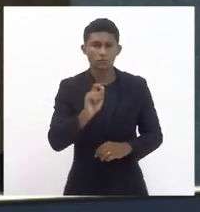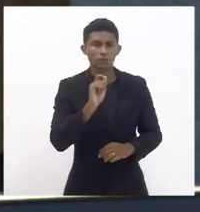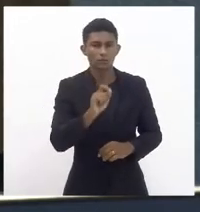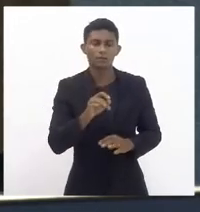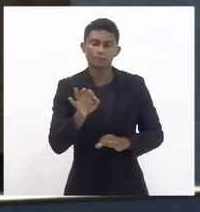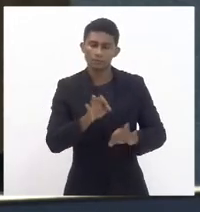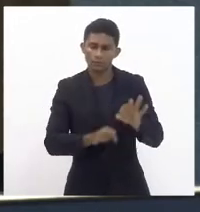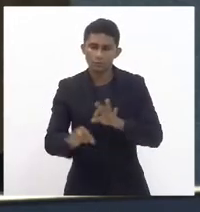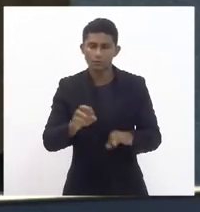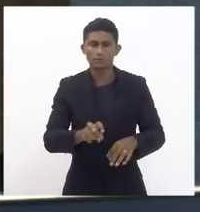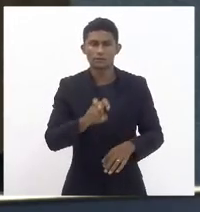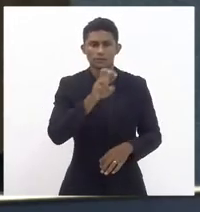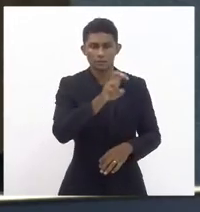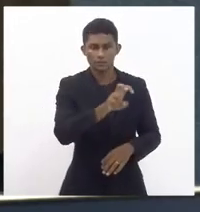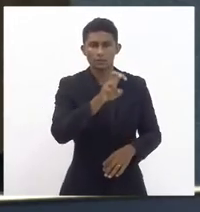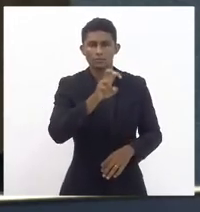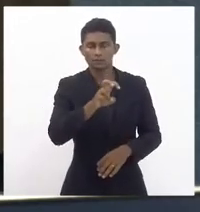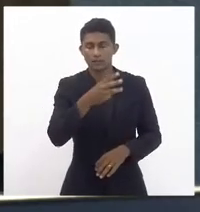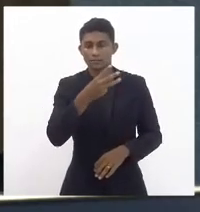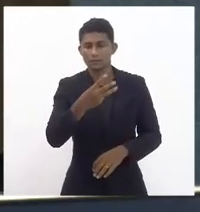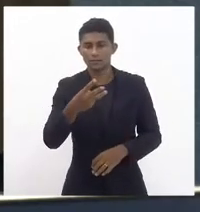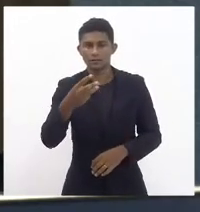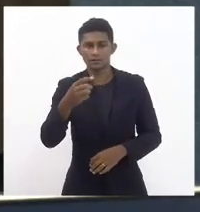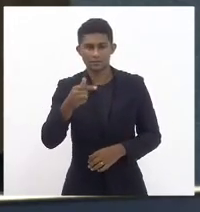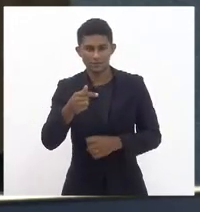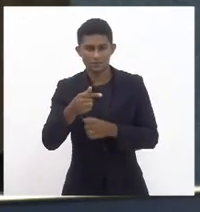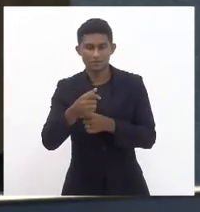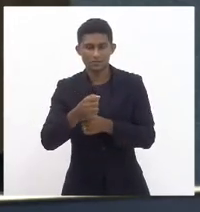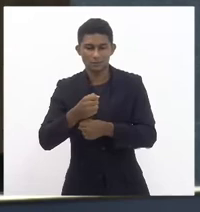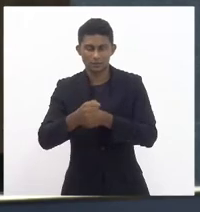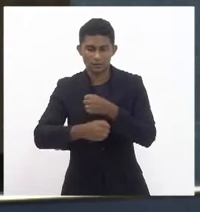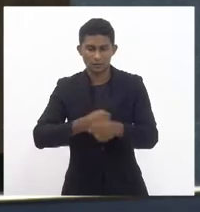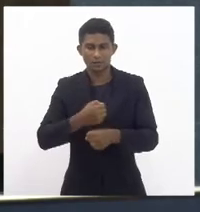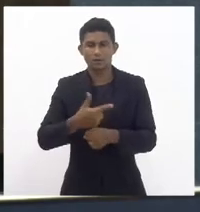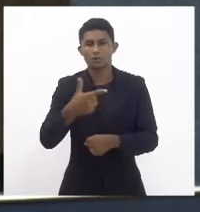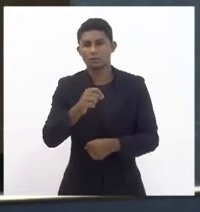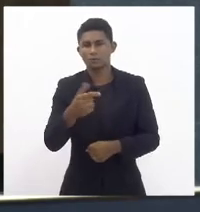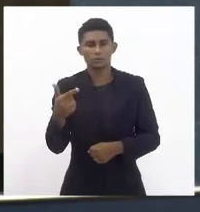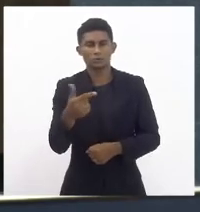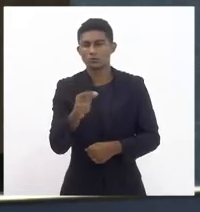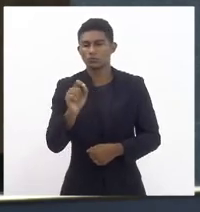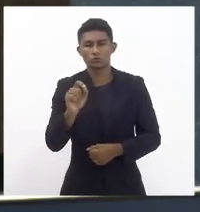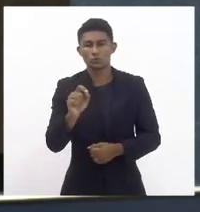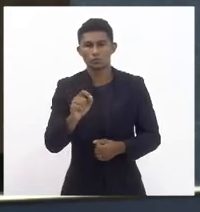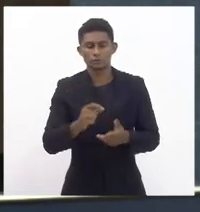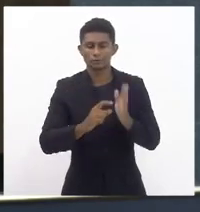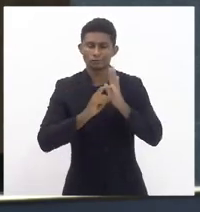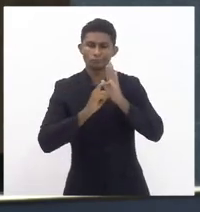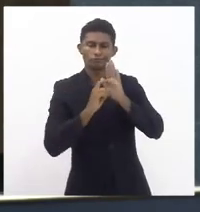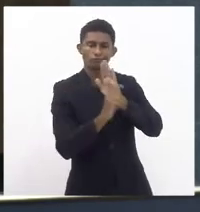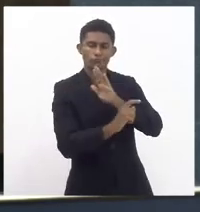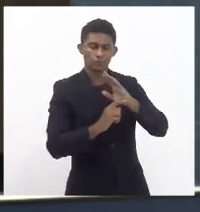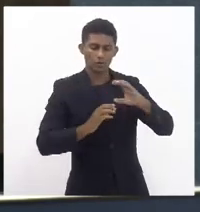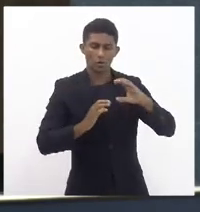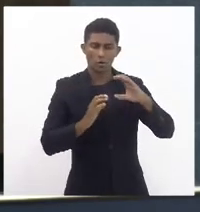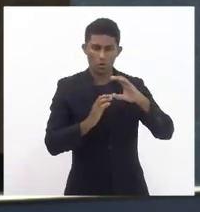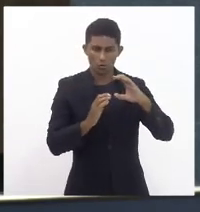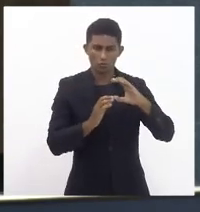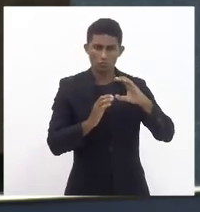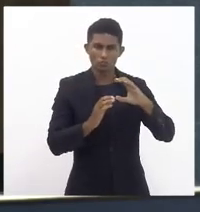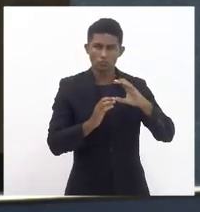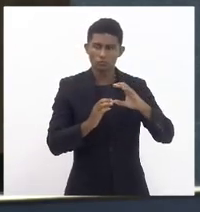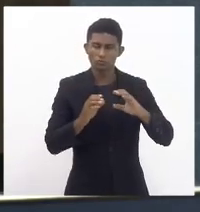projeto 5337 de 2022 que trata da cláusula de barreira do som o públicos